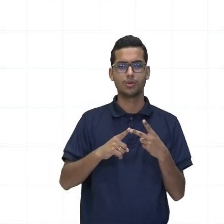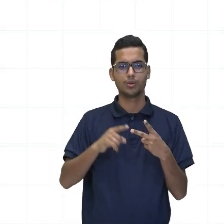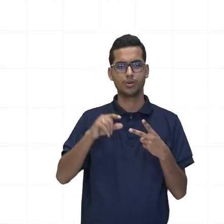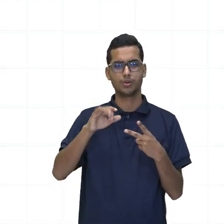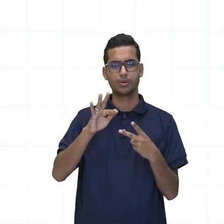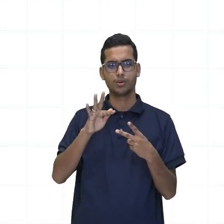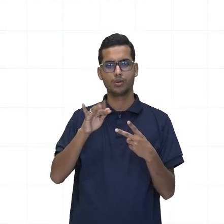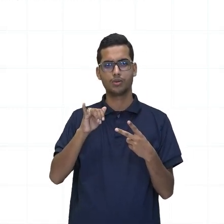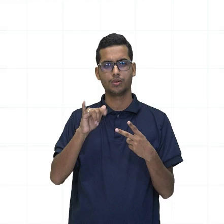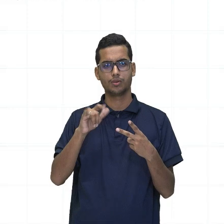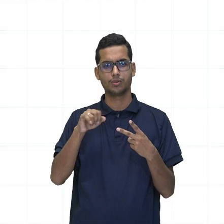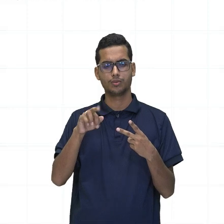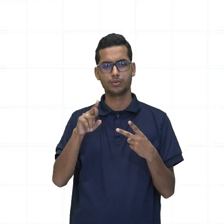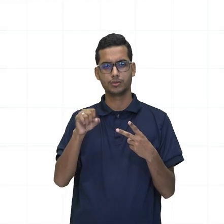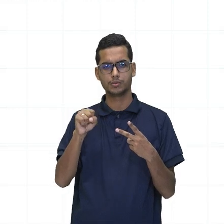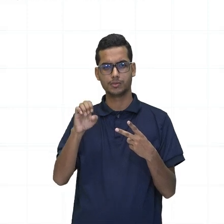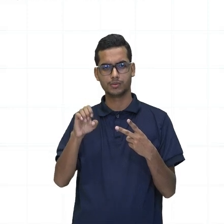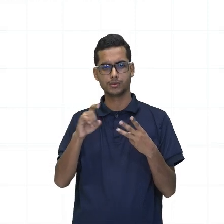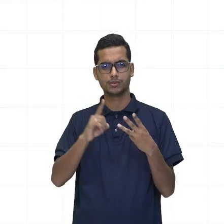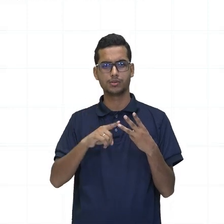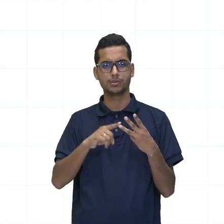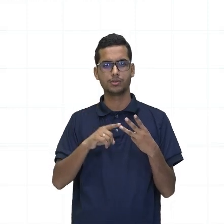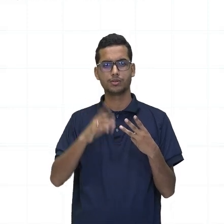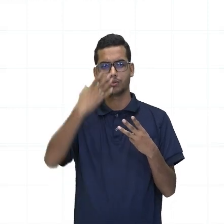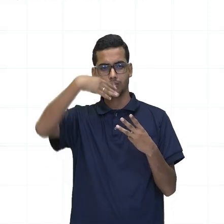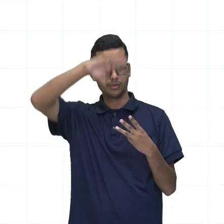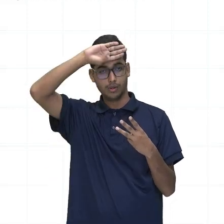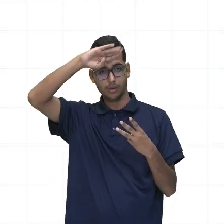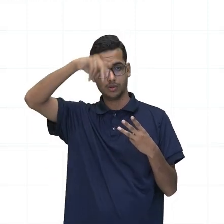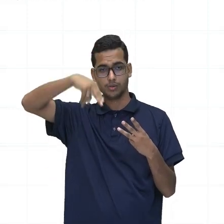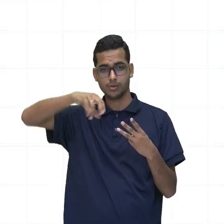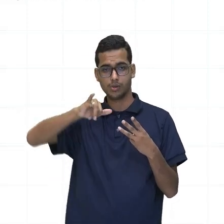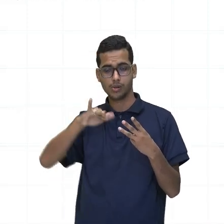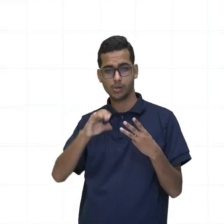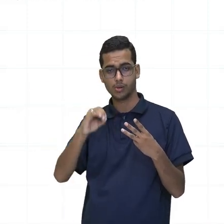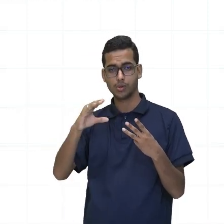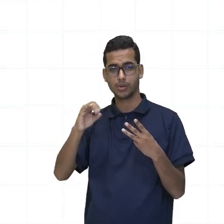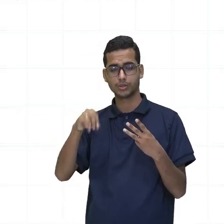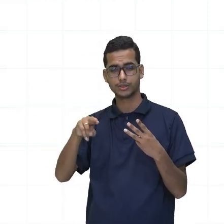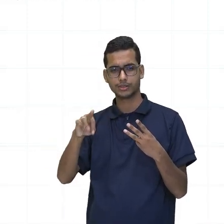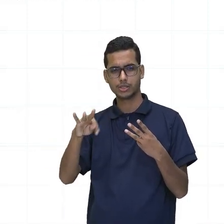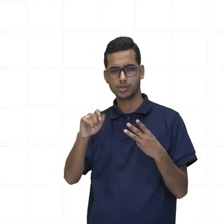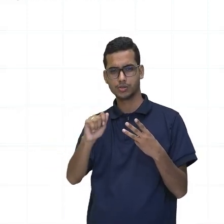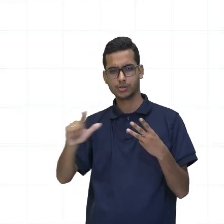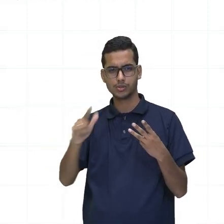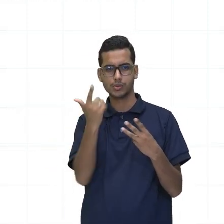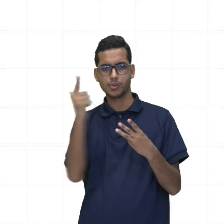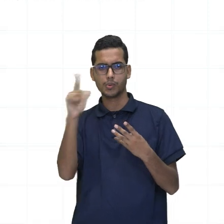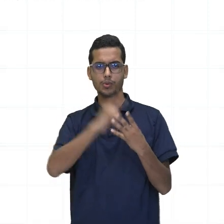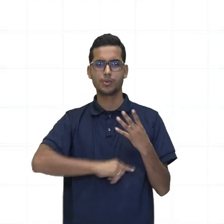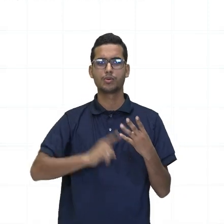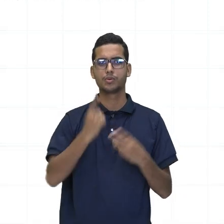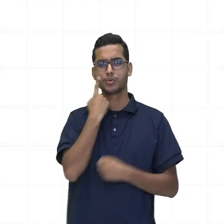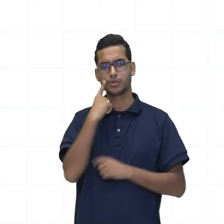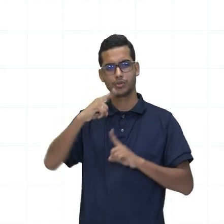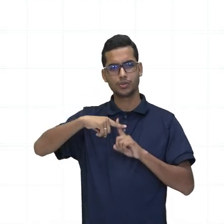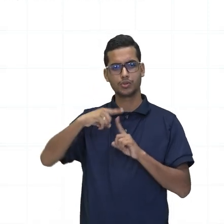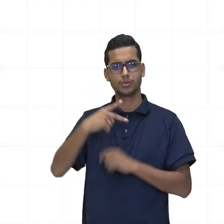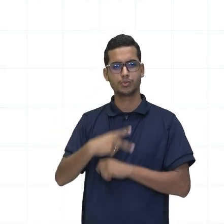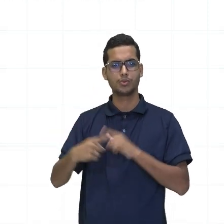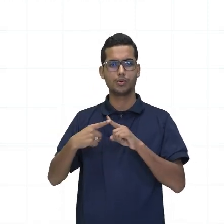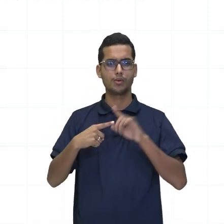Nilo Ocidental. Tem ainda os flebotomíneos, também conhecidos como mosquito palha. Eles vão